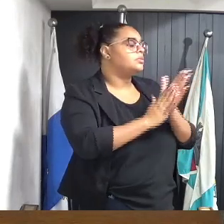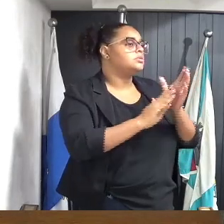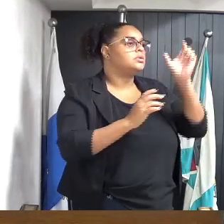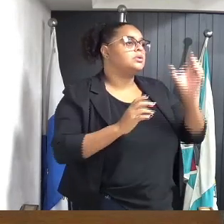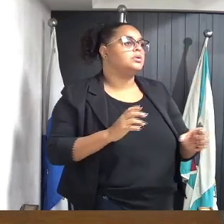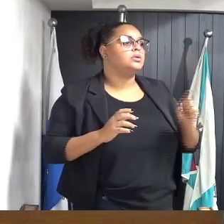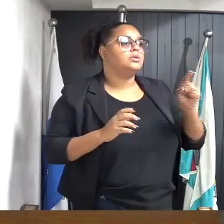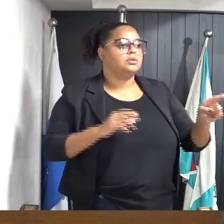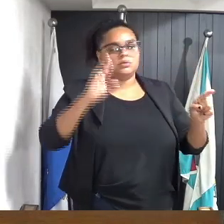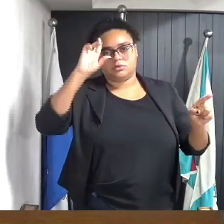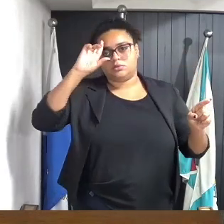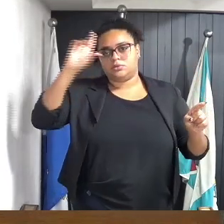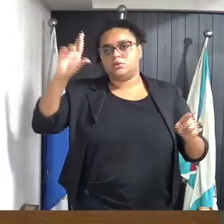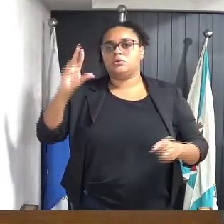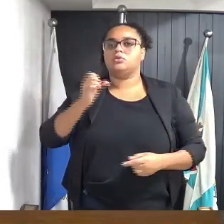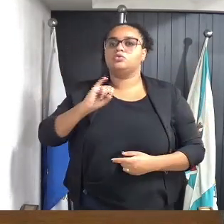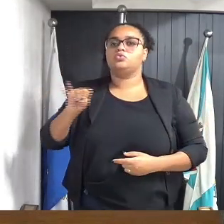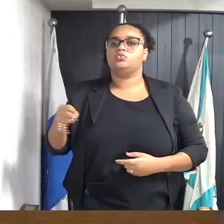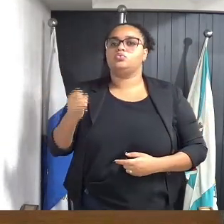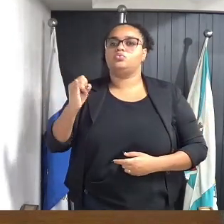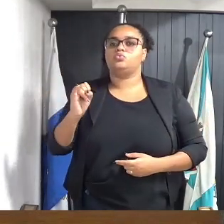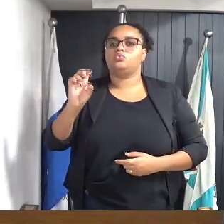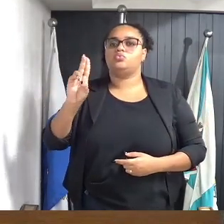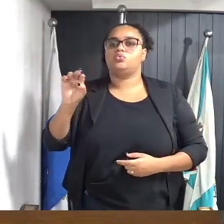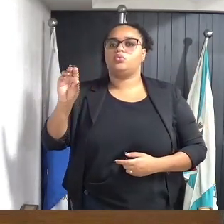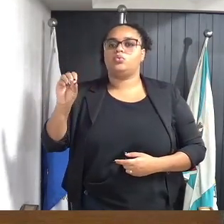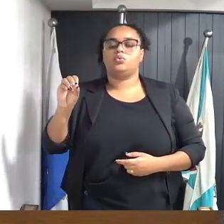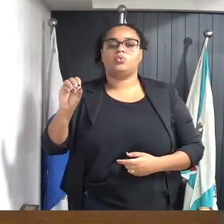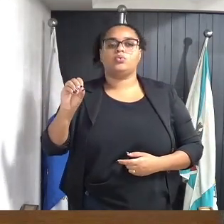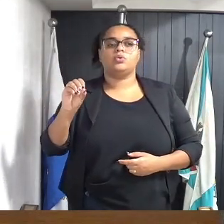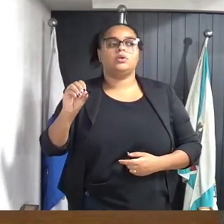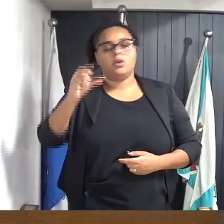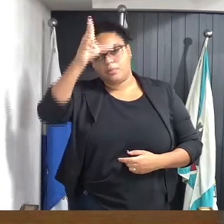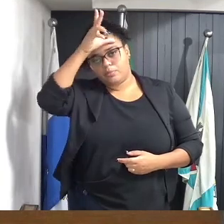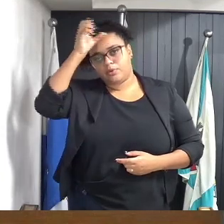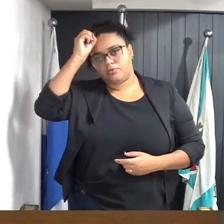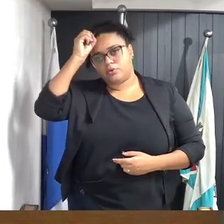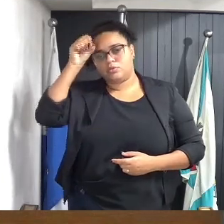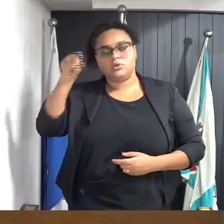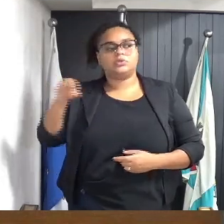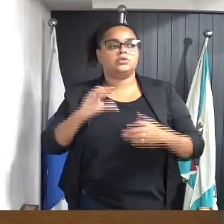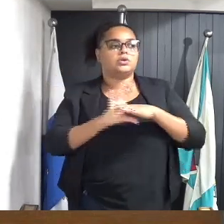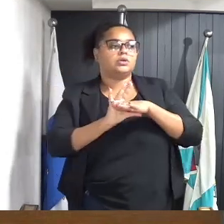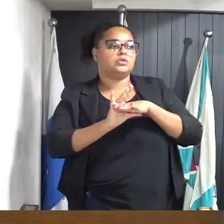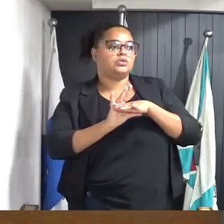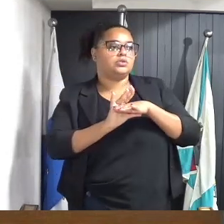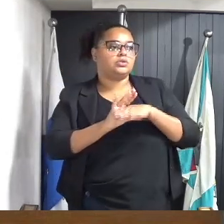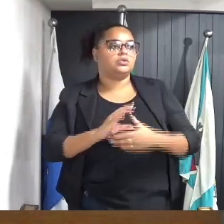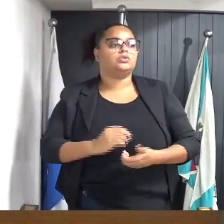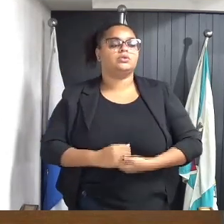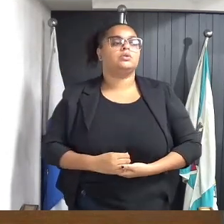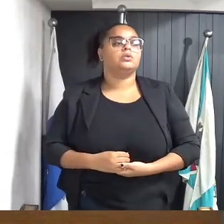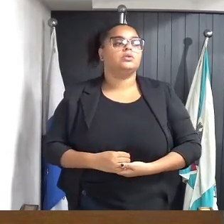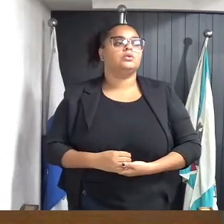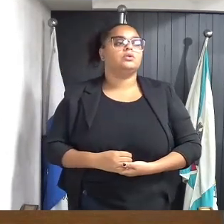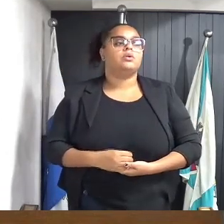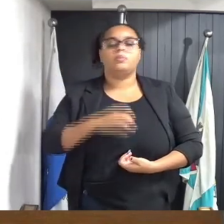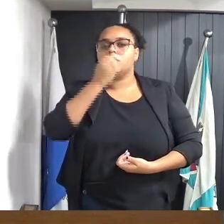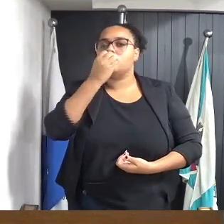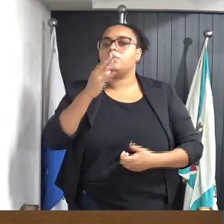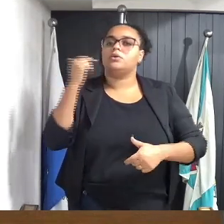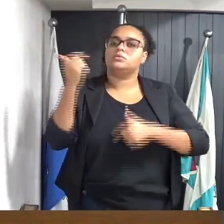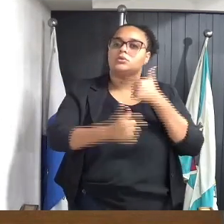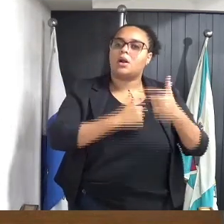aplausos ao ilustríssimo senhor Júlio César Alves Campos, funcionário da Prefeitura de Duque de Caxias, em celebração